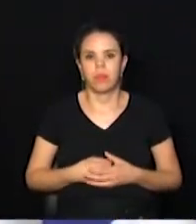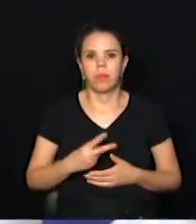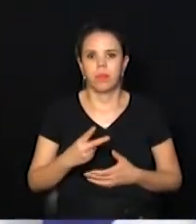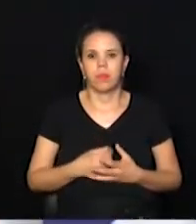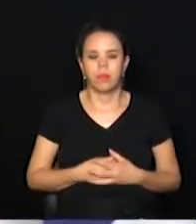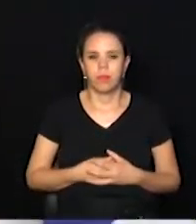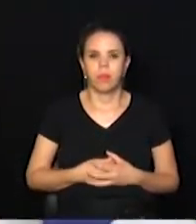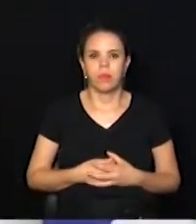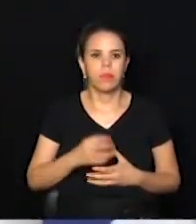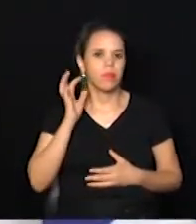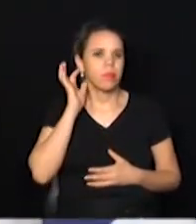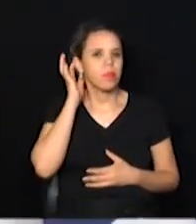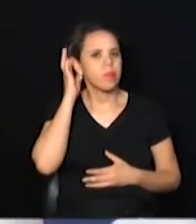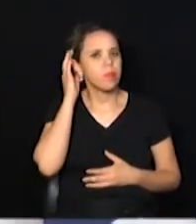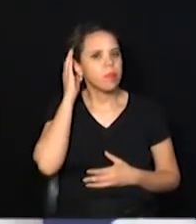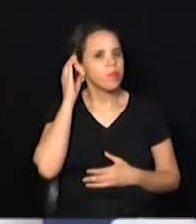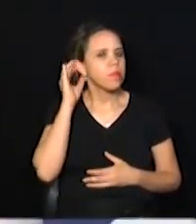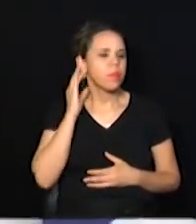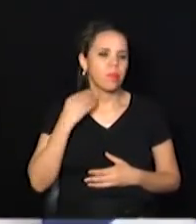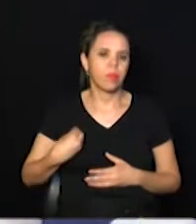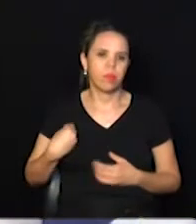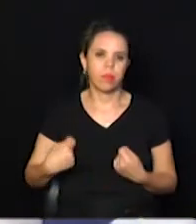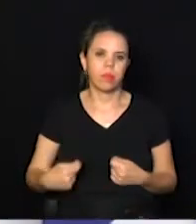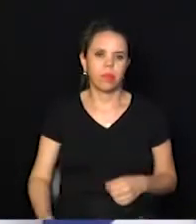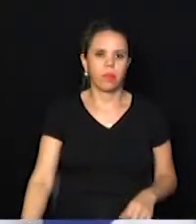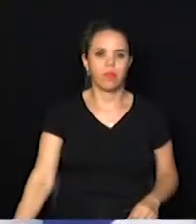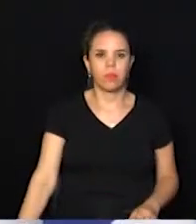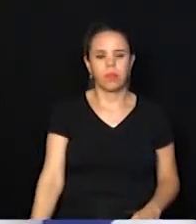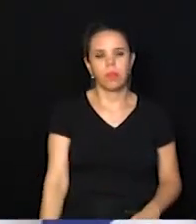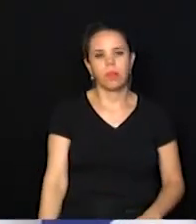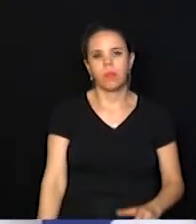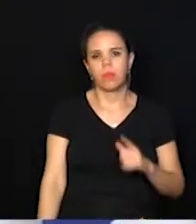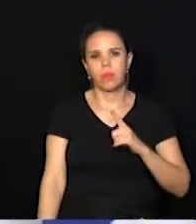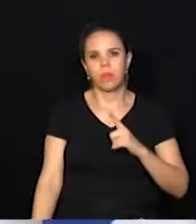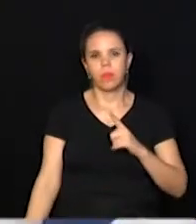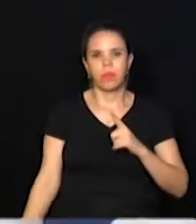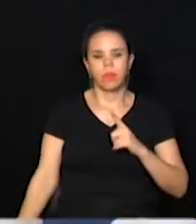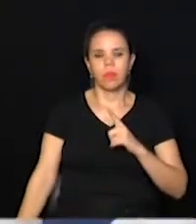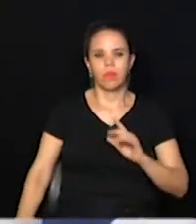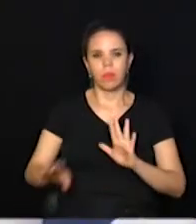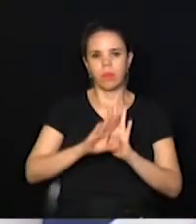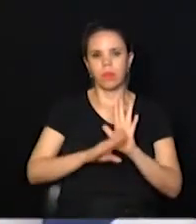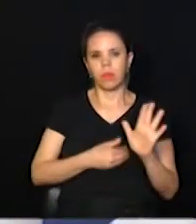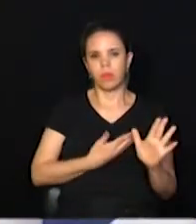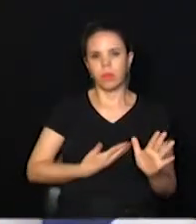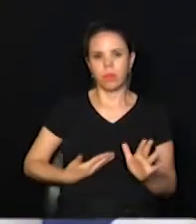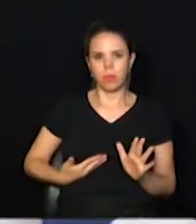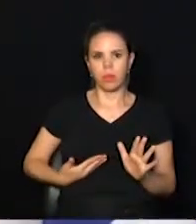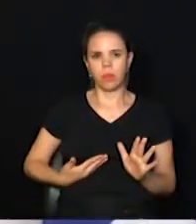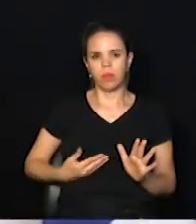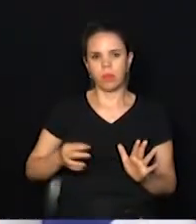continuando, é que a gente precisa ter, num programa de governo,